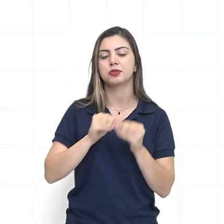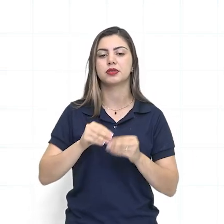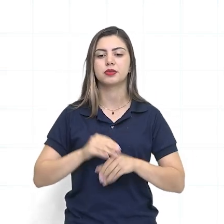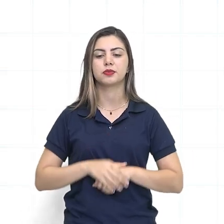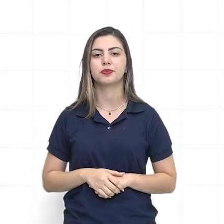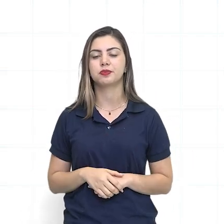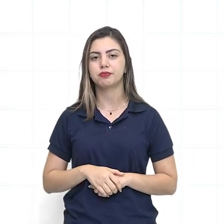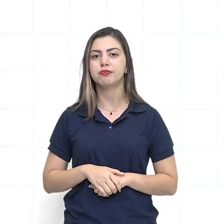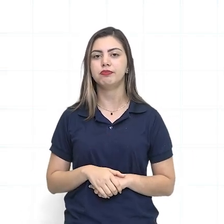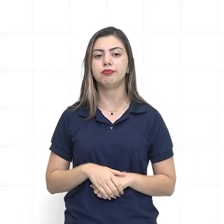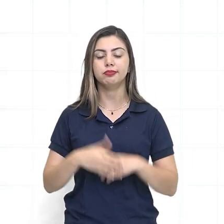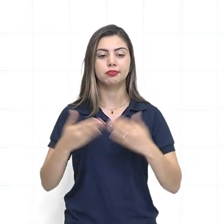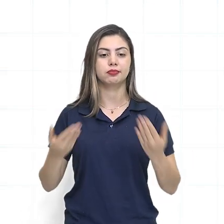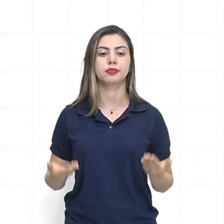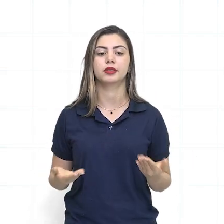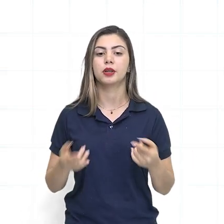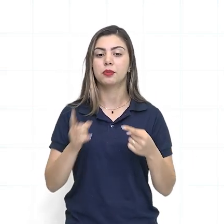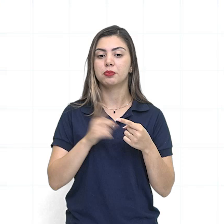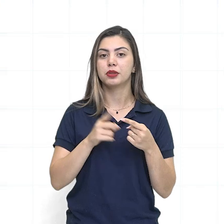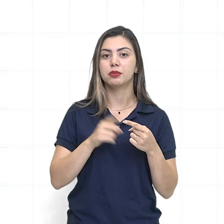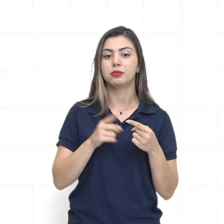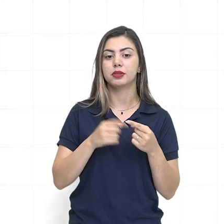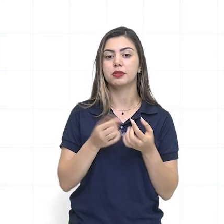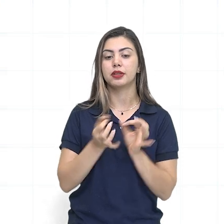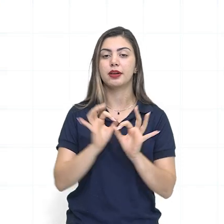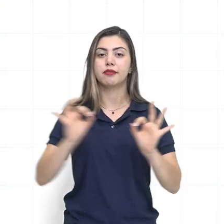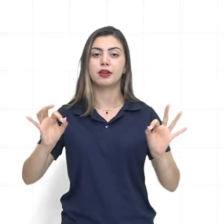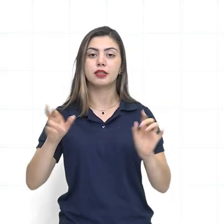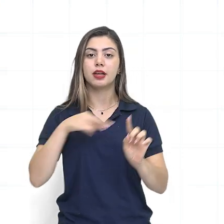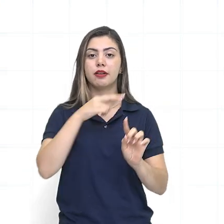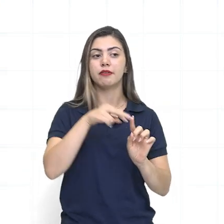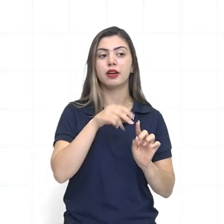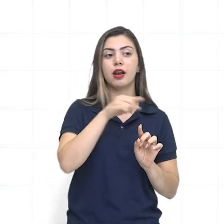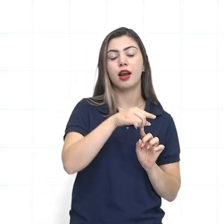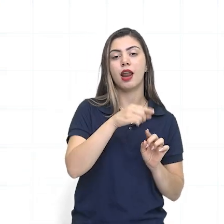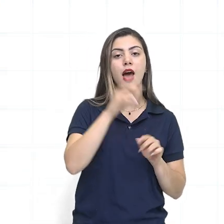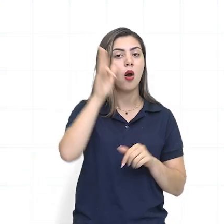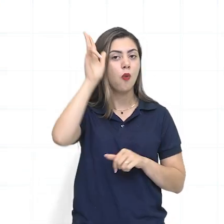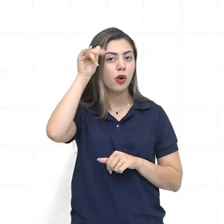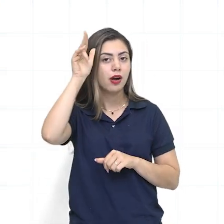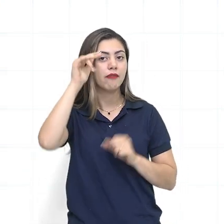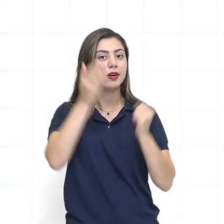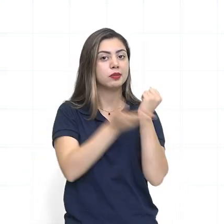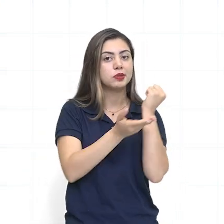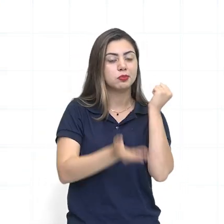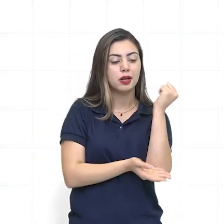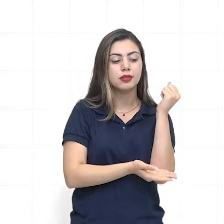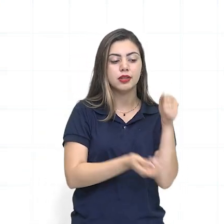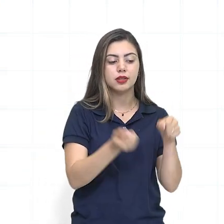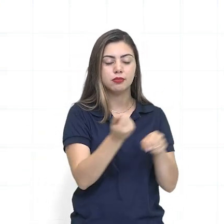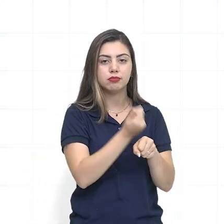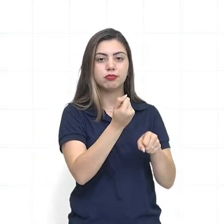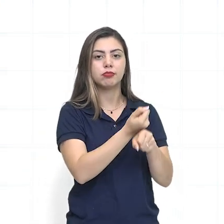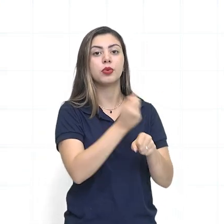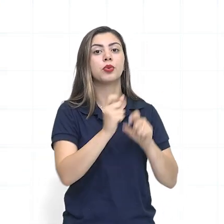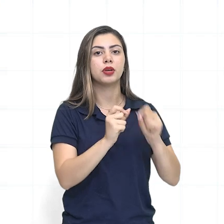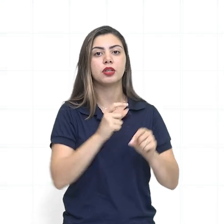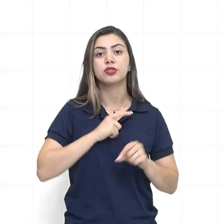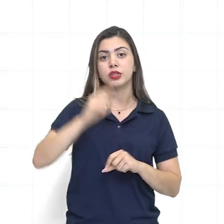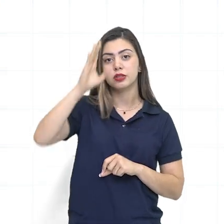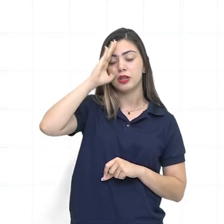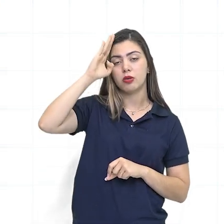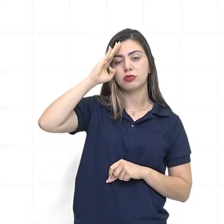certo? Aí, a questão 1, a expressão, né, faz alusão ao cavalo de madeira, que foram justamente os